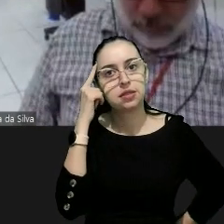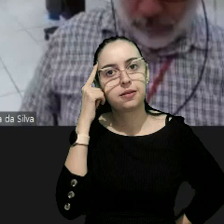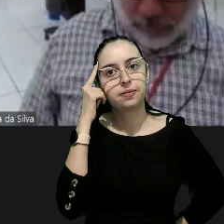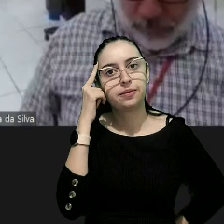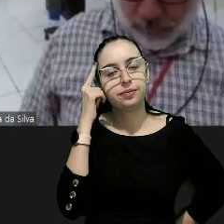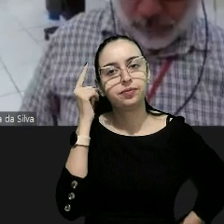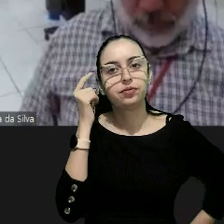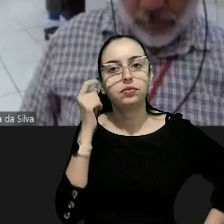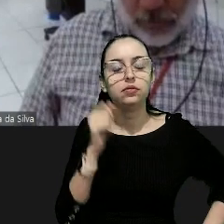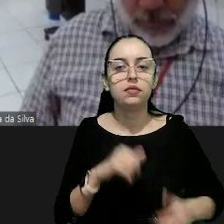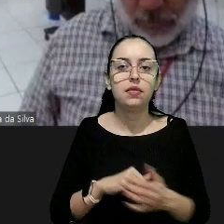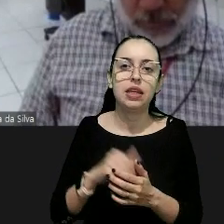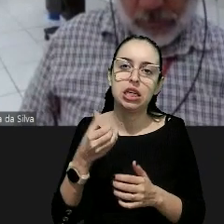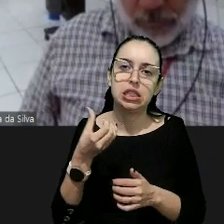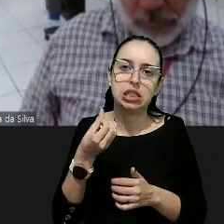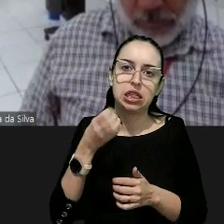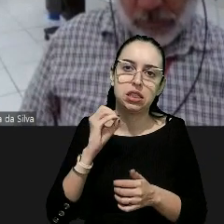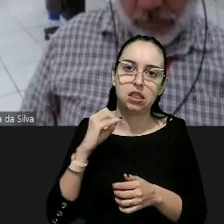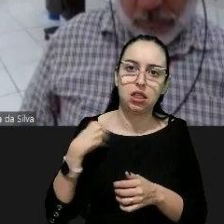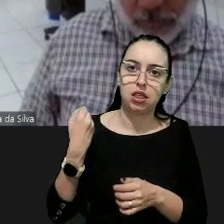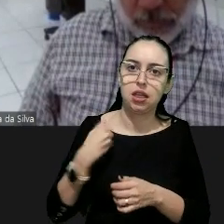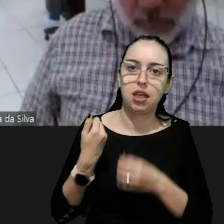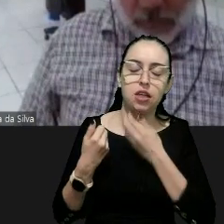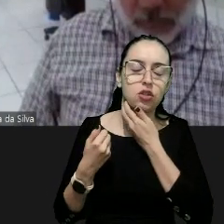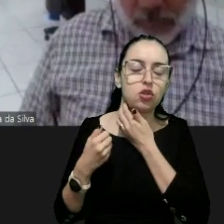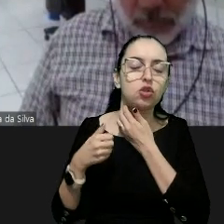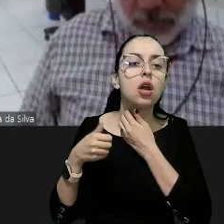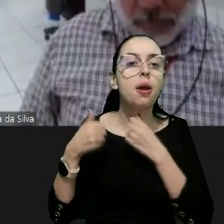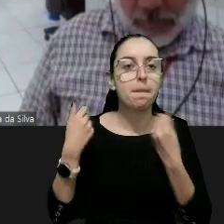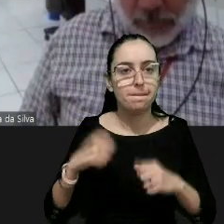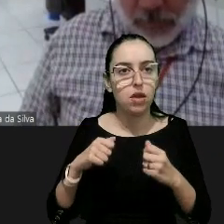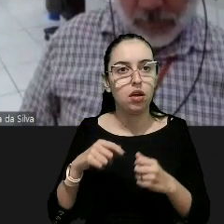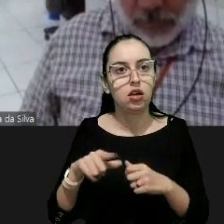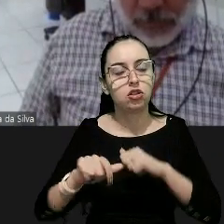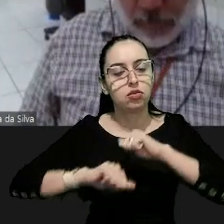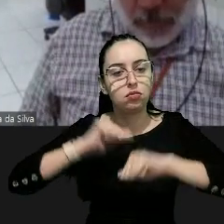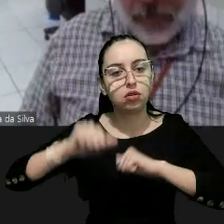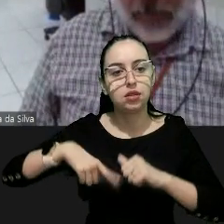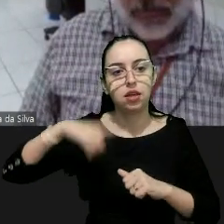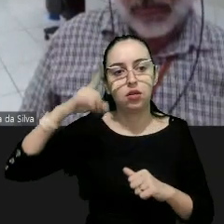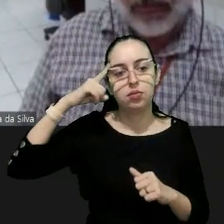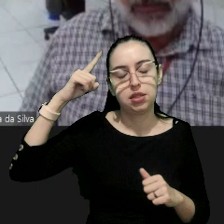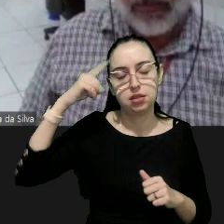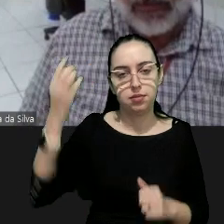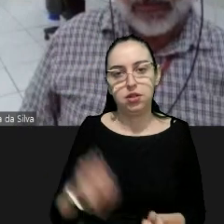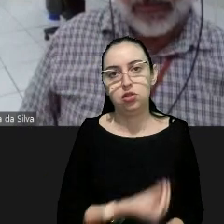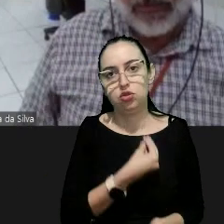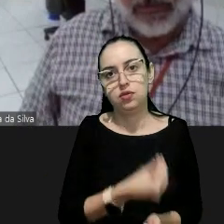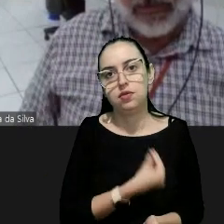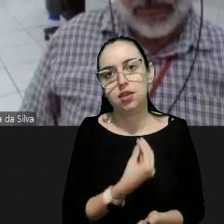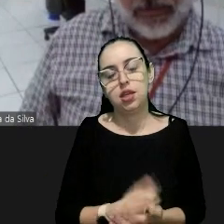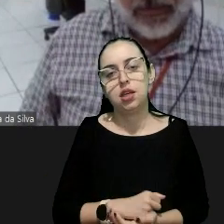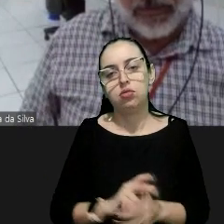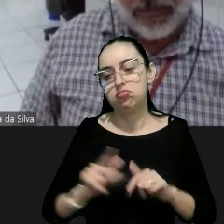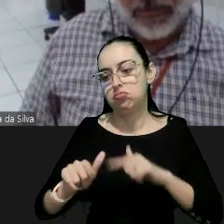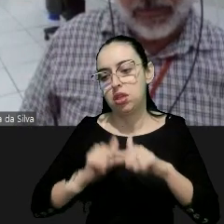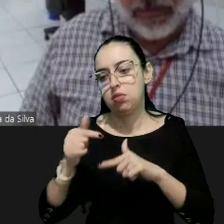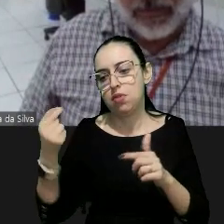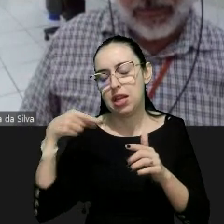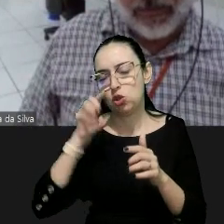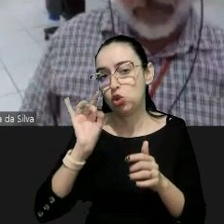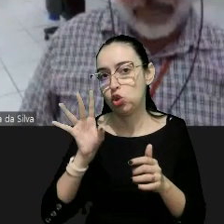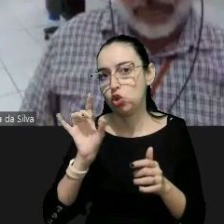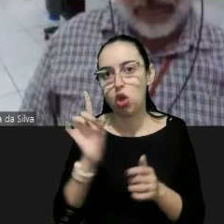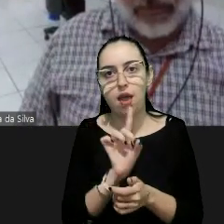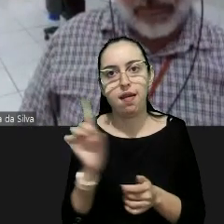eu acho que pensar que aos 60 nós podemos repensar a nossa vida, e